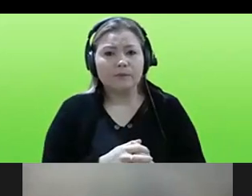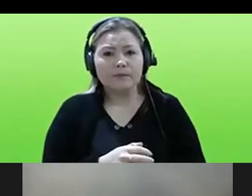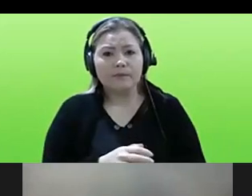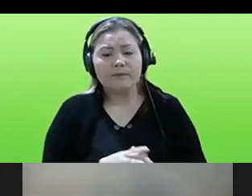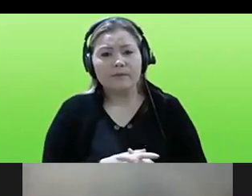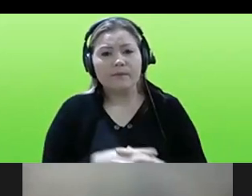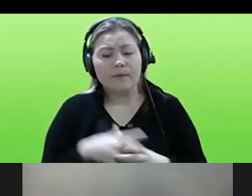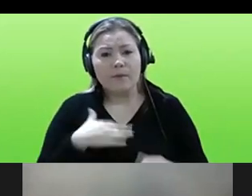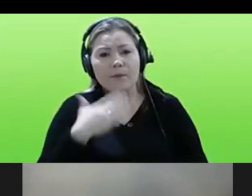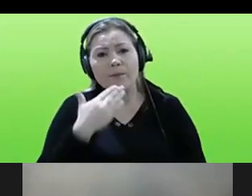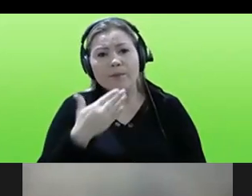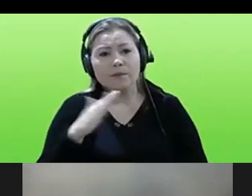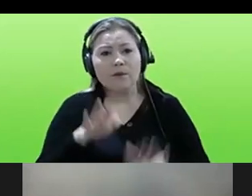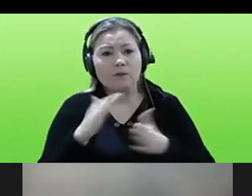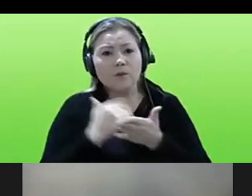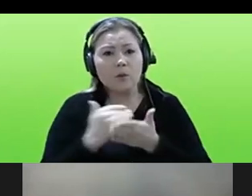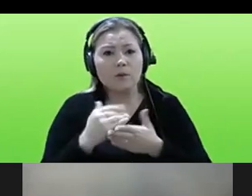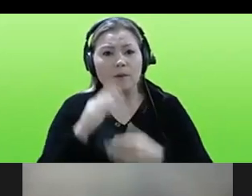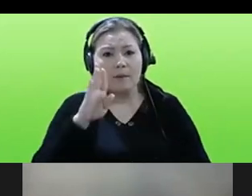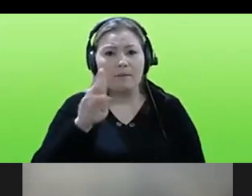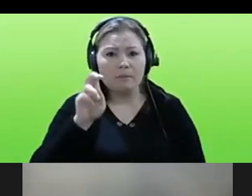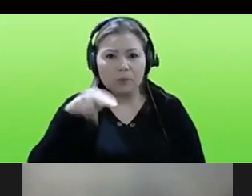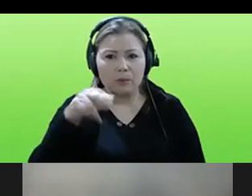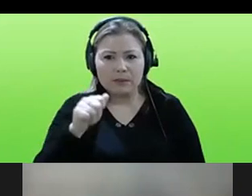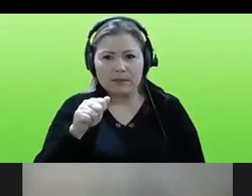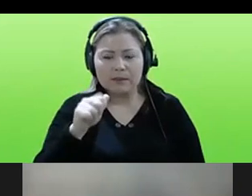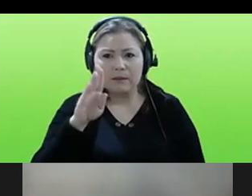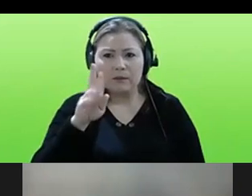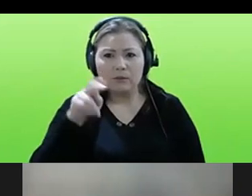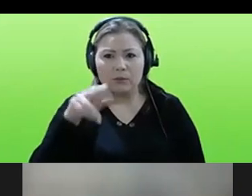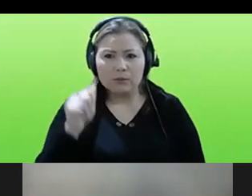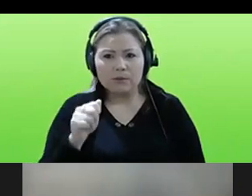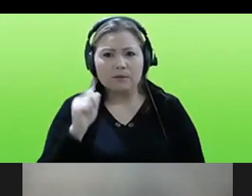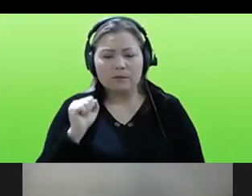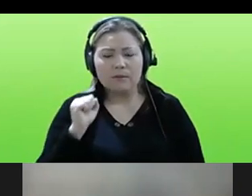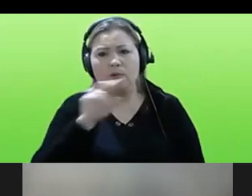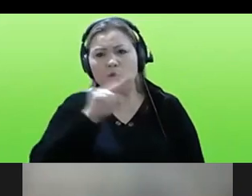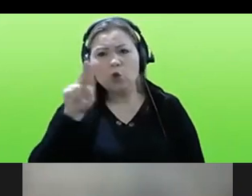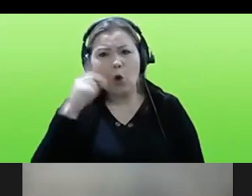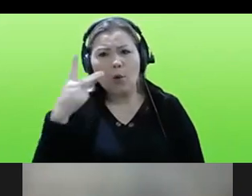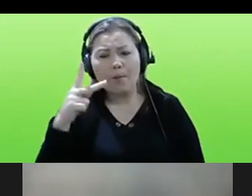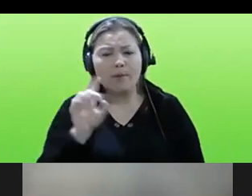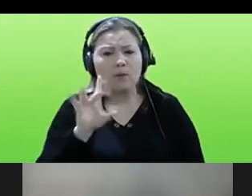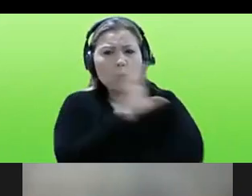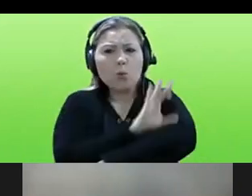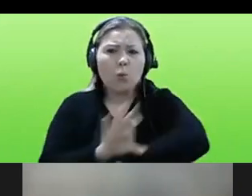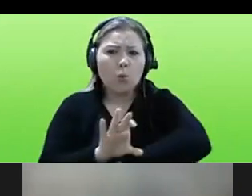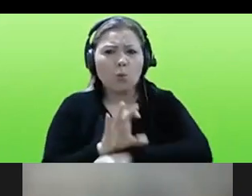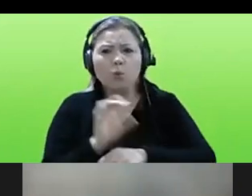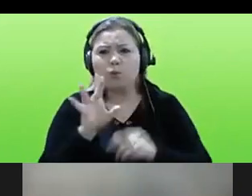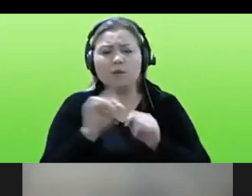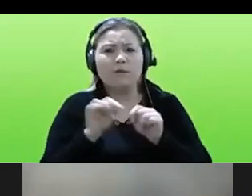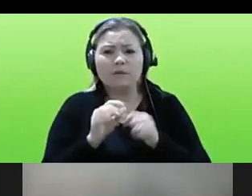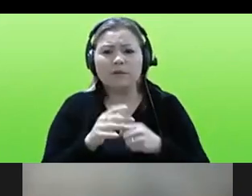vou pedir, talvez, começando aqui, está a Bruna, aqui em cima, basta dizer o seu nome, o curso que está fazendo, o